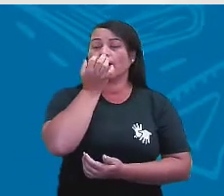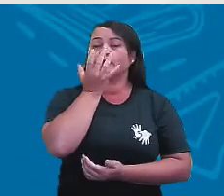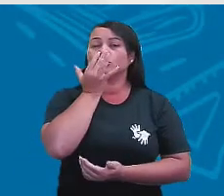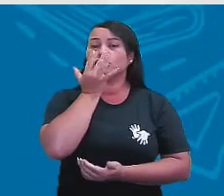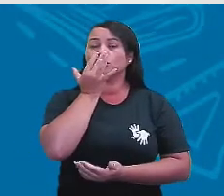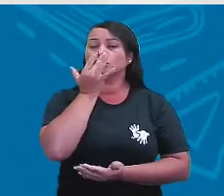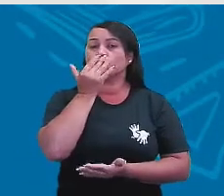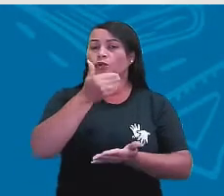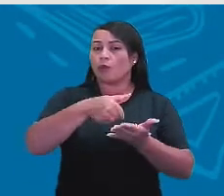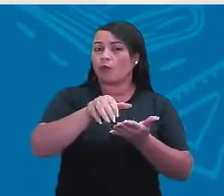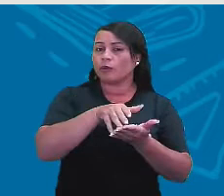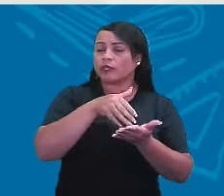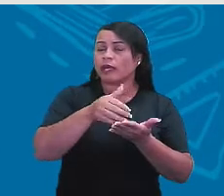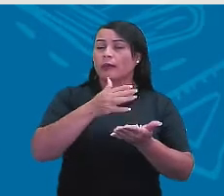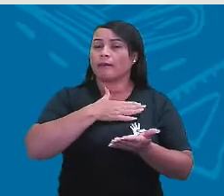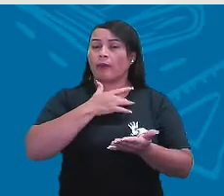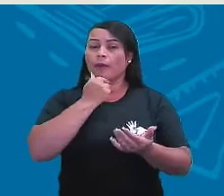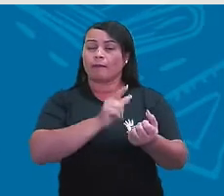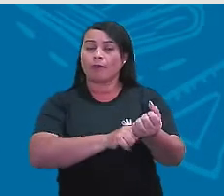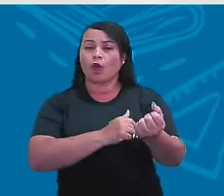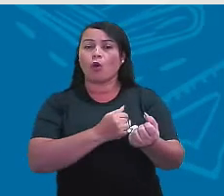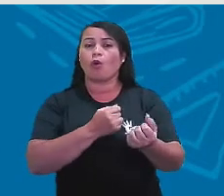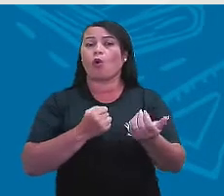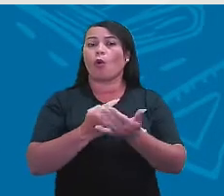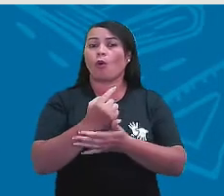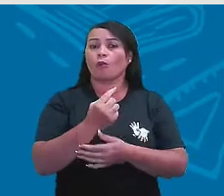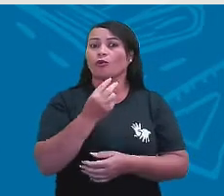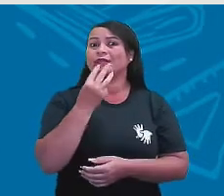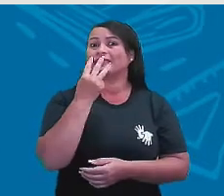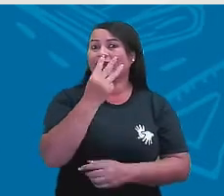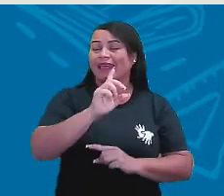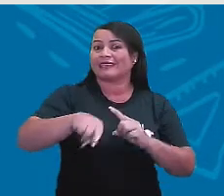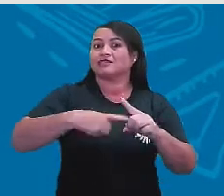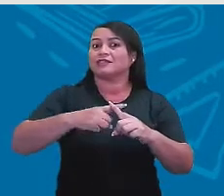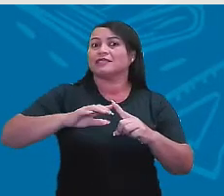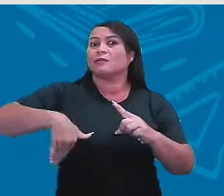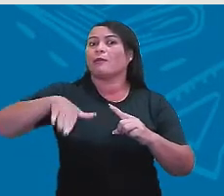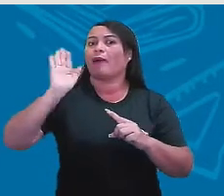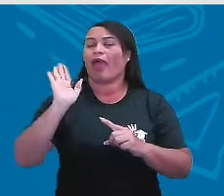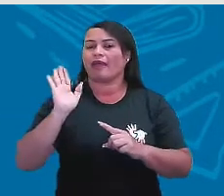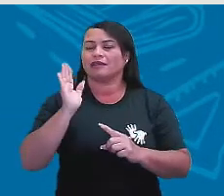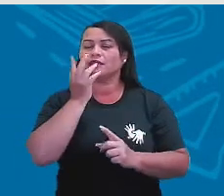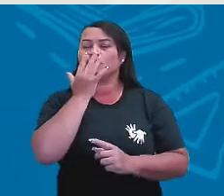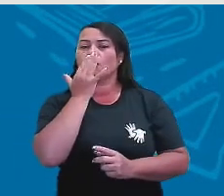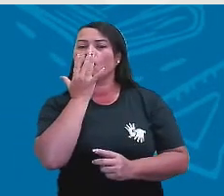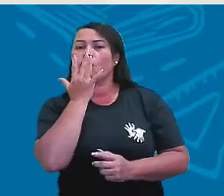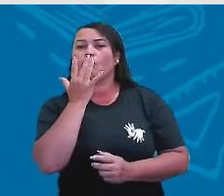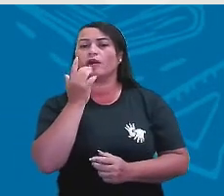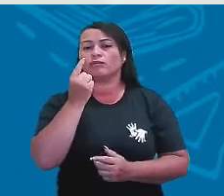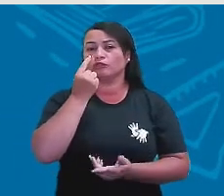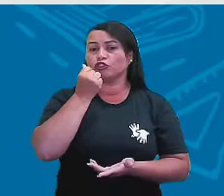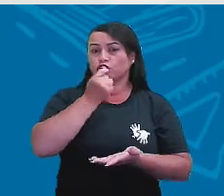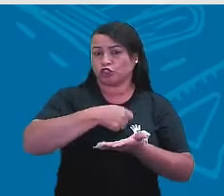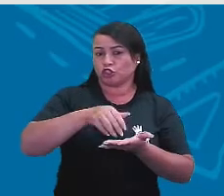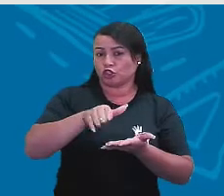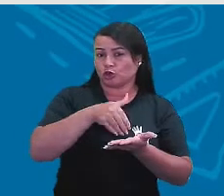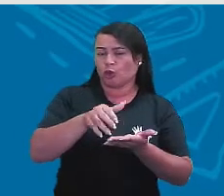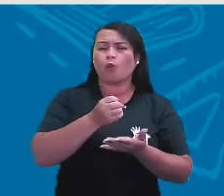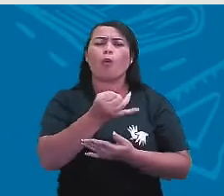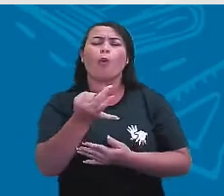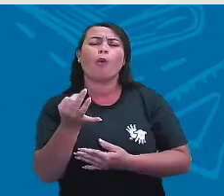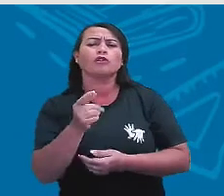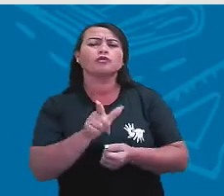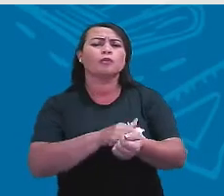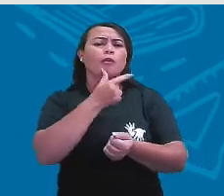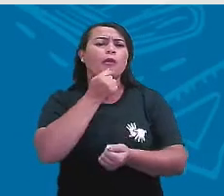e meu irmão comprou o triplo da quantia de lápis de cor que eu comprei. Quantos lápis meu irmão